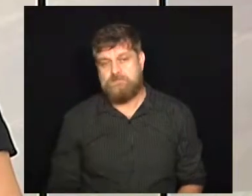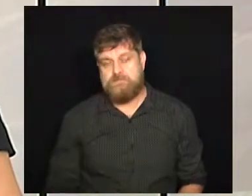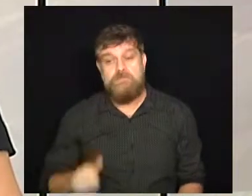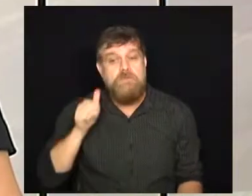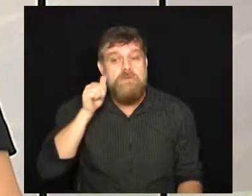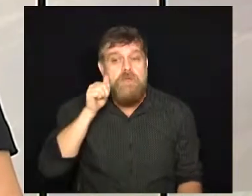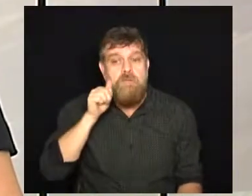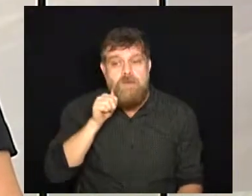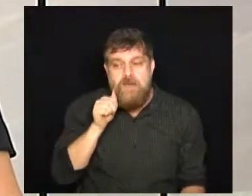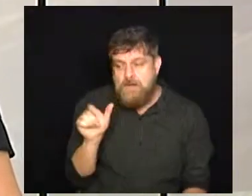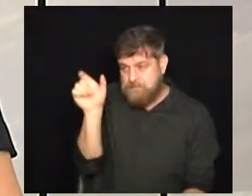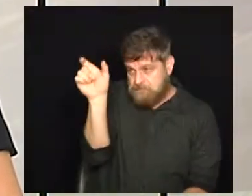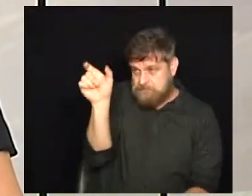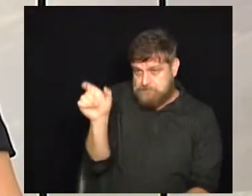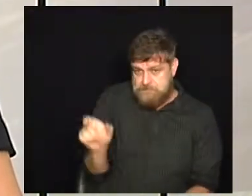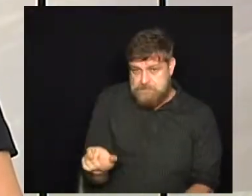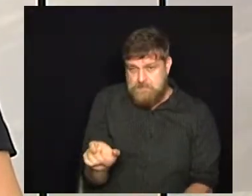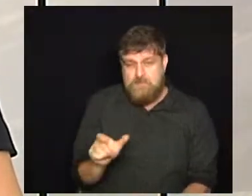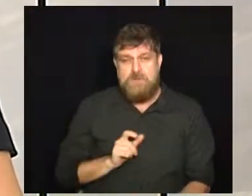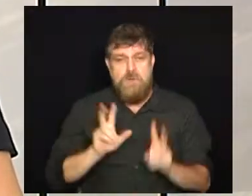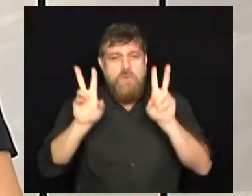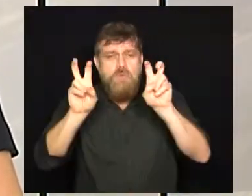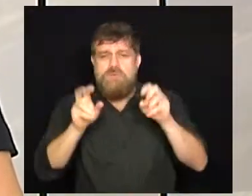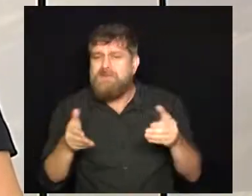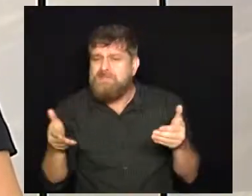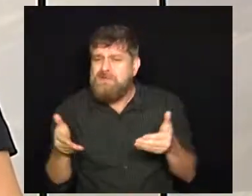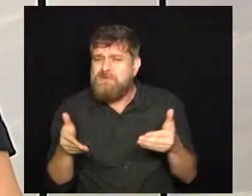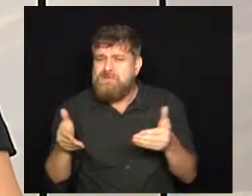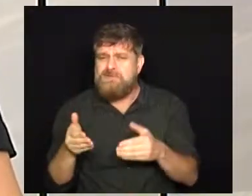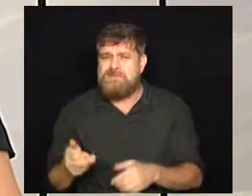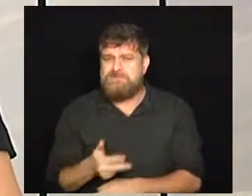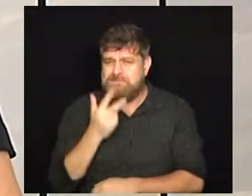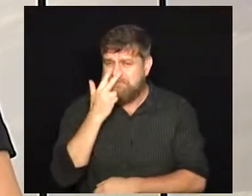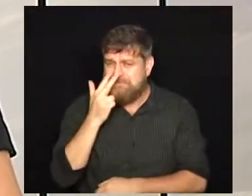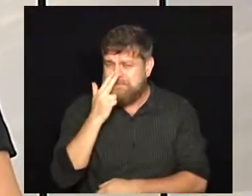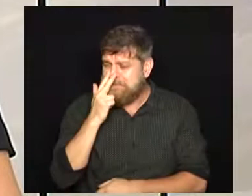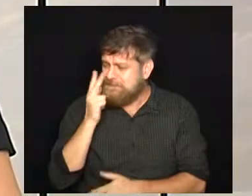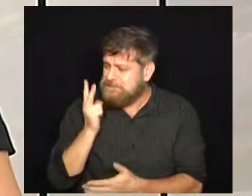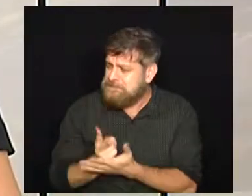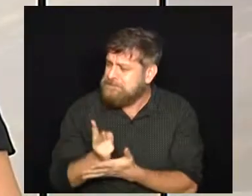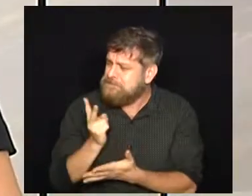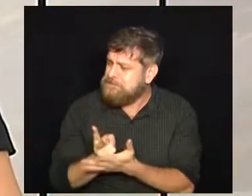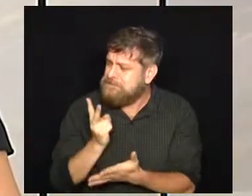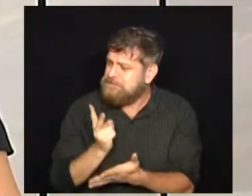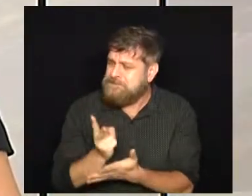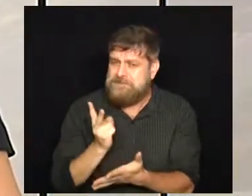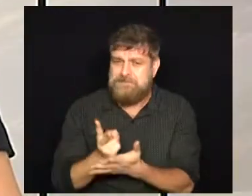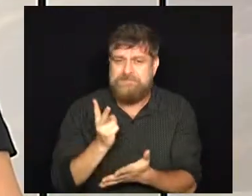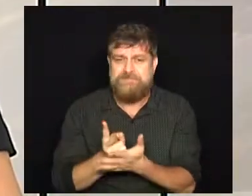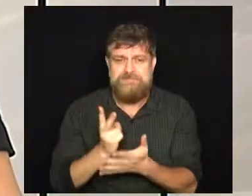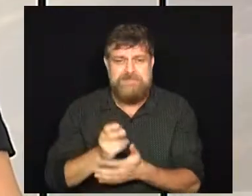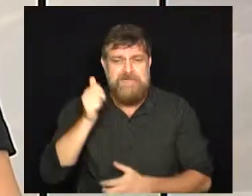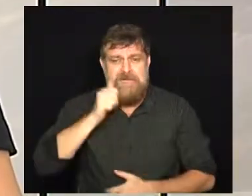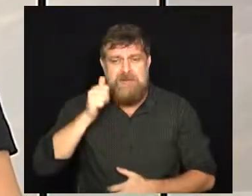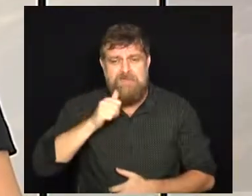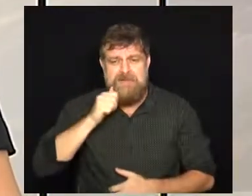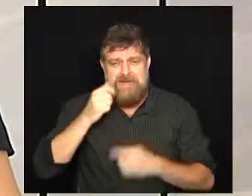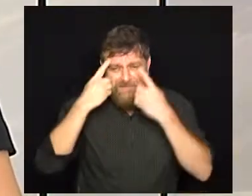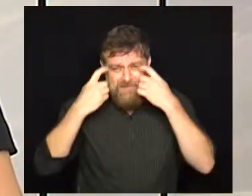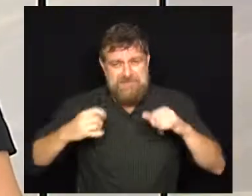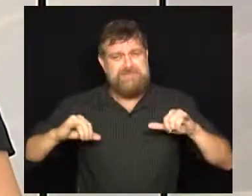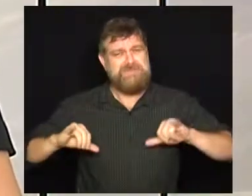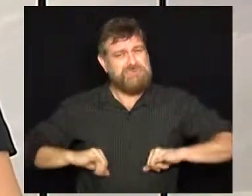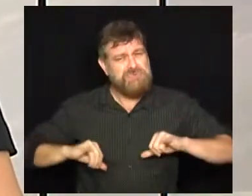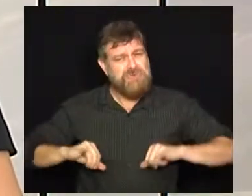mulher. Mas a gente vai falar de um tema hoje que parece que não tem fim, a violência contra a mulher. E para